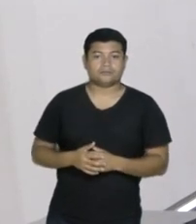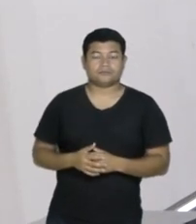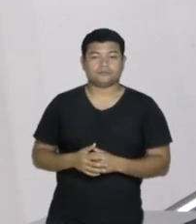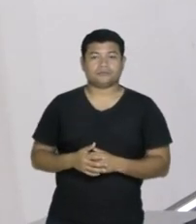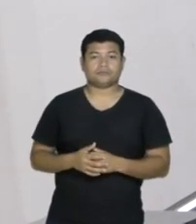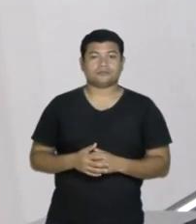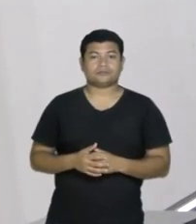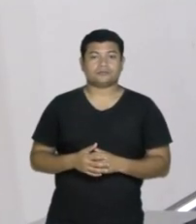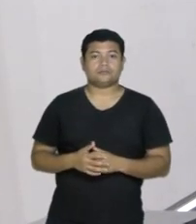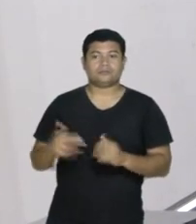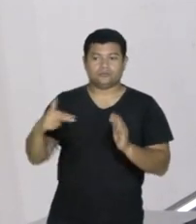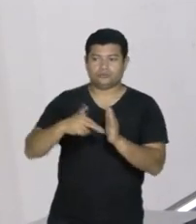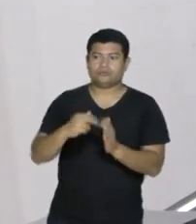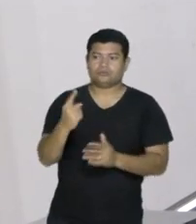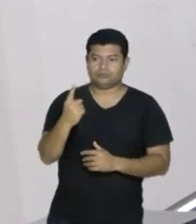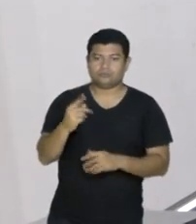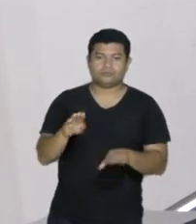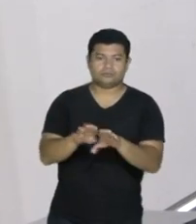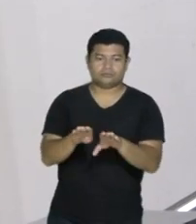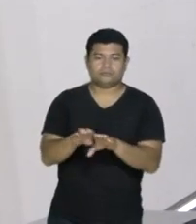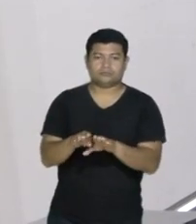é nota 1